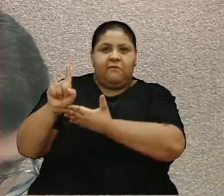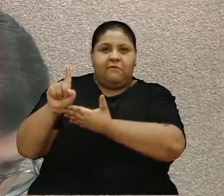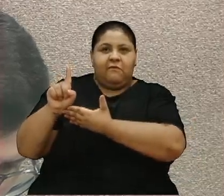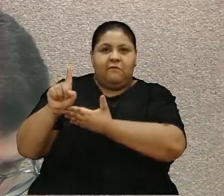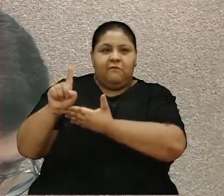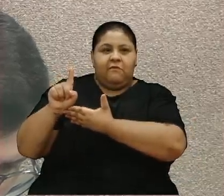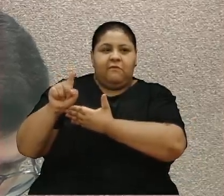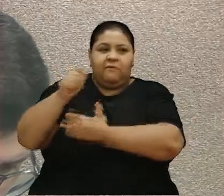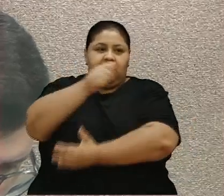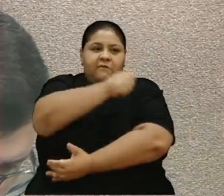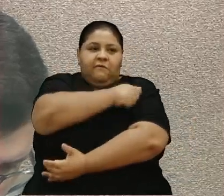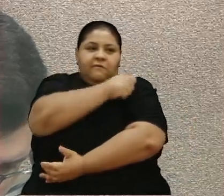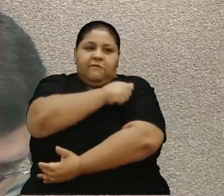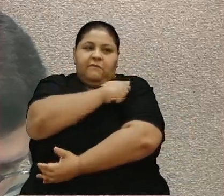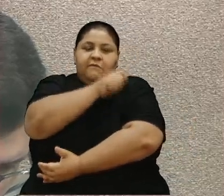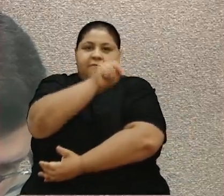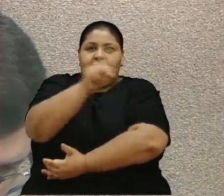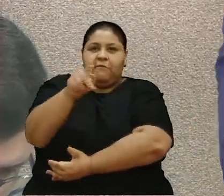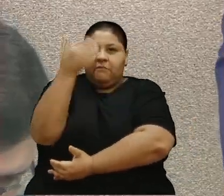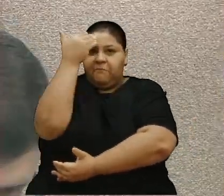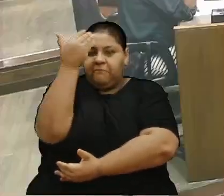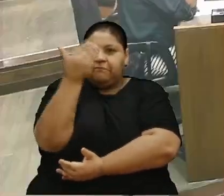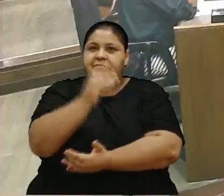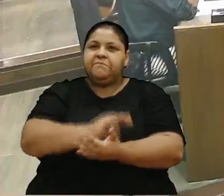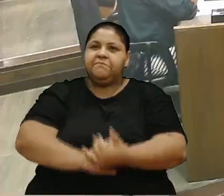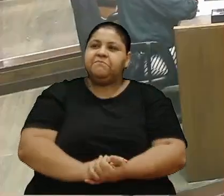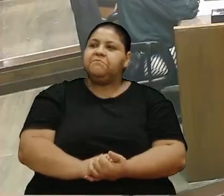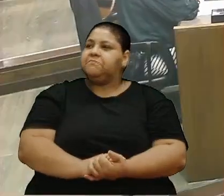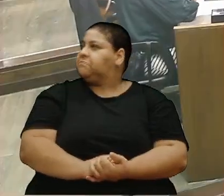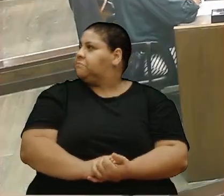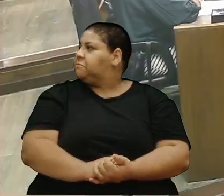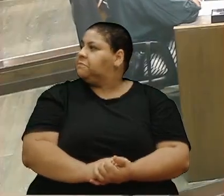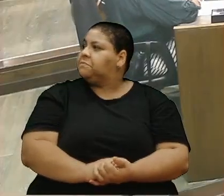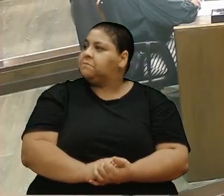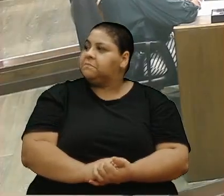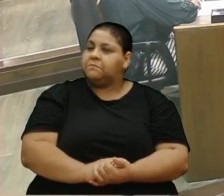estudantes e professores. Muito obrigado.